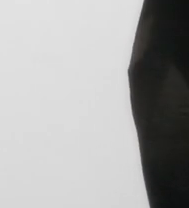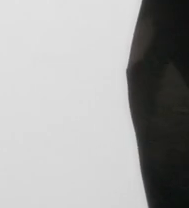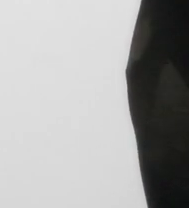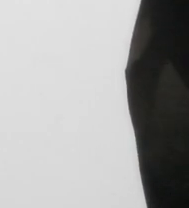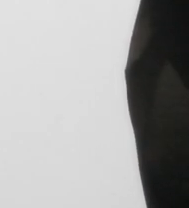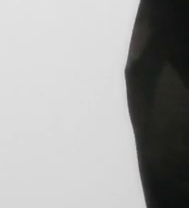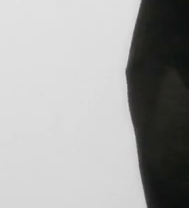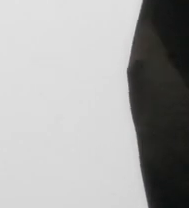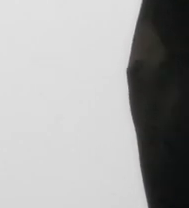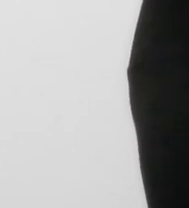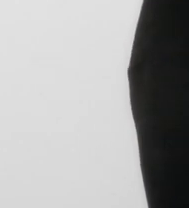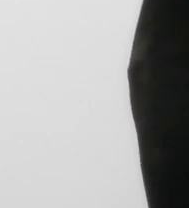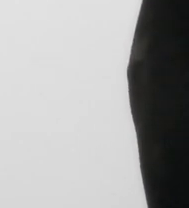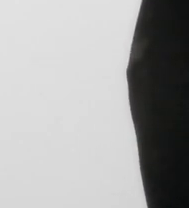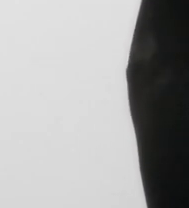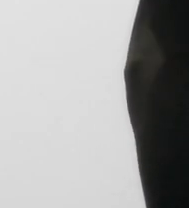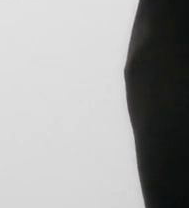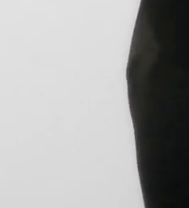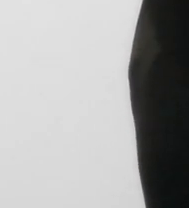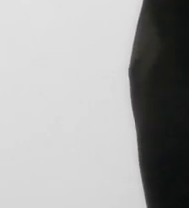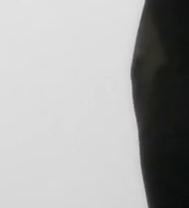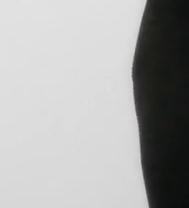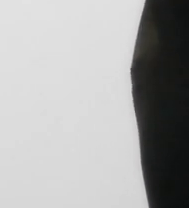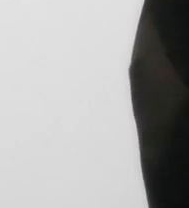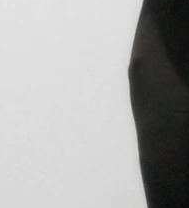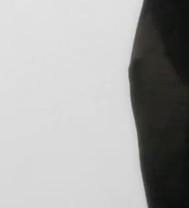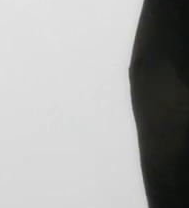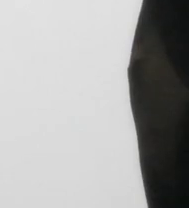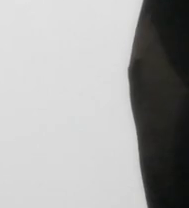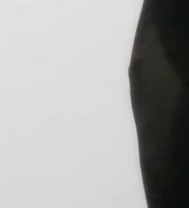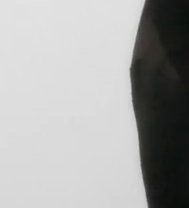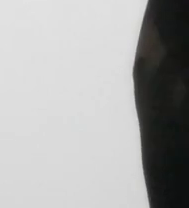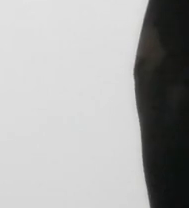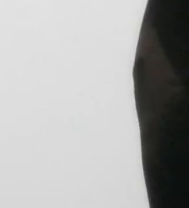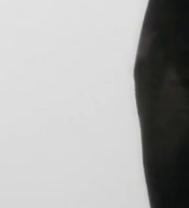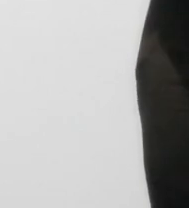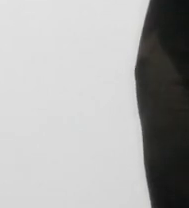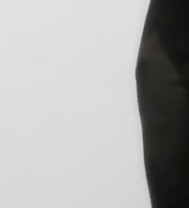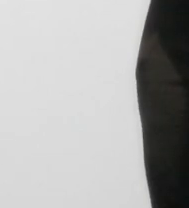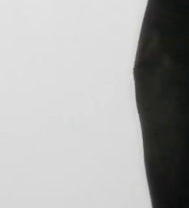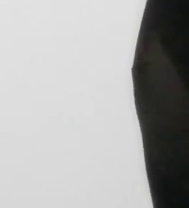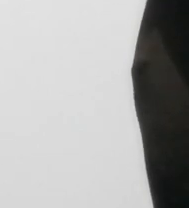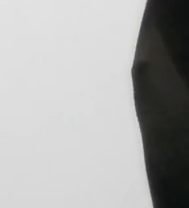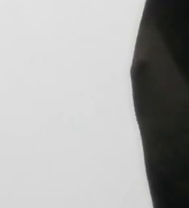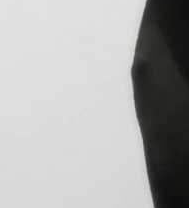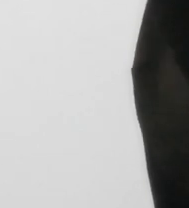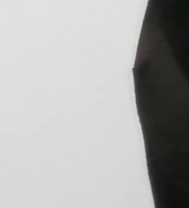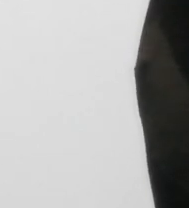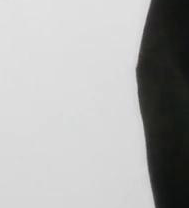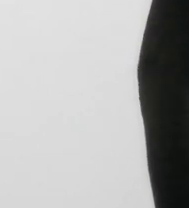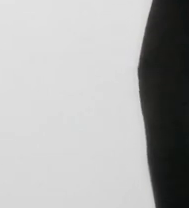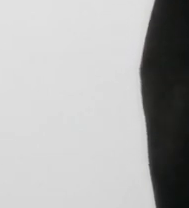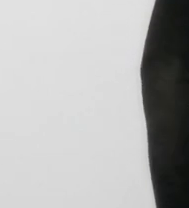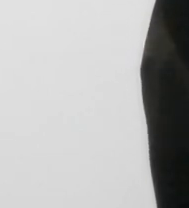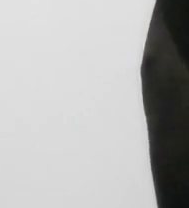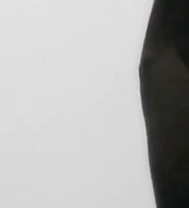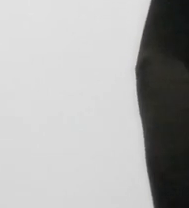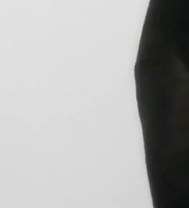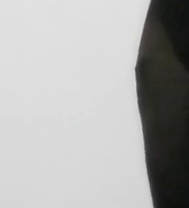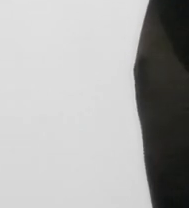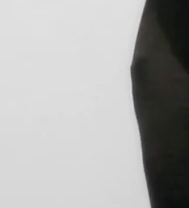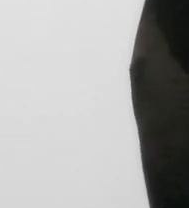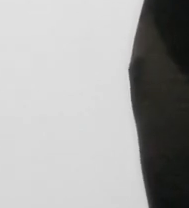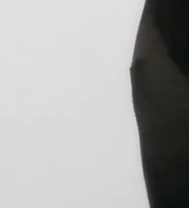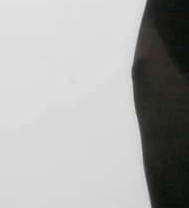sou uma mãe que não dou educação pro meu filho que eu já vi isso na rua né e dizer também o seguinte é capacitar porque o